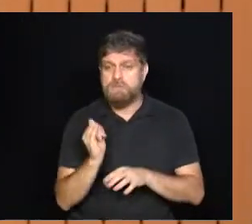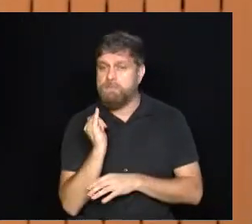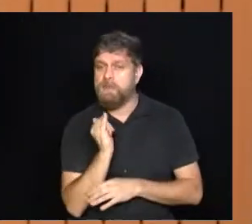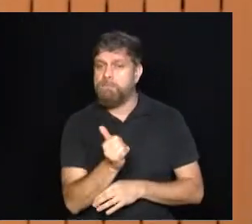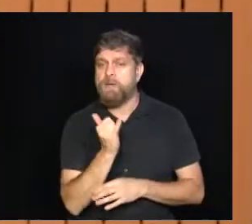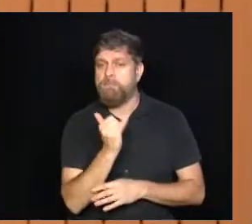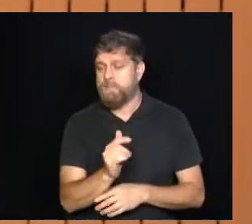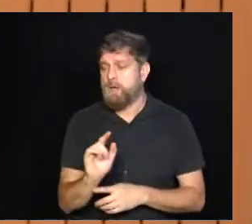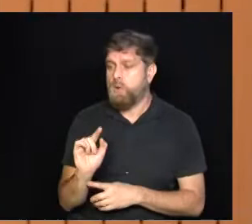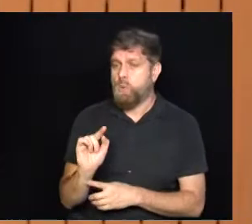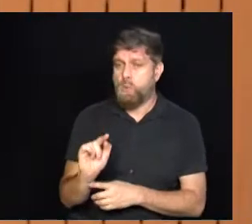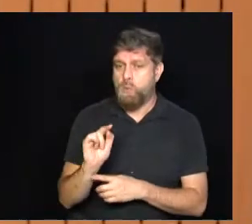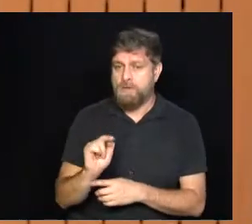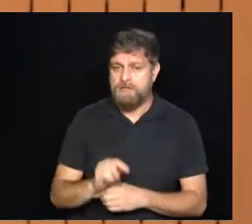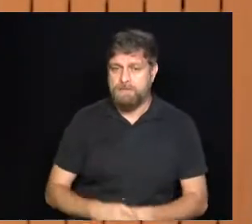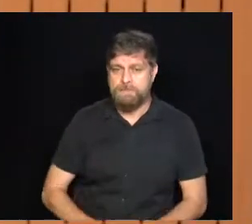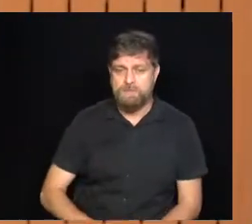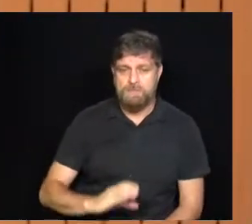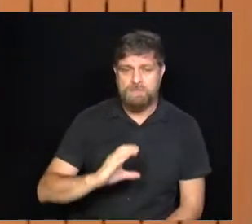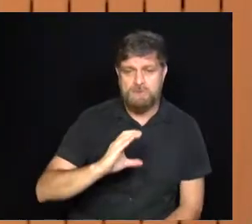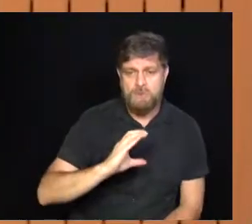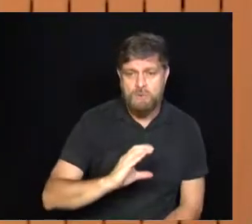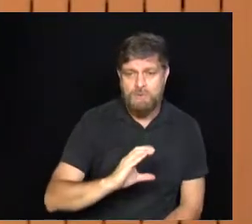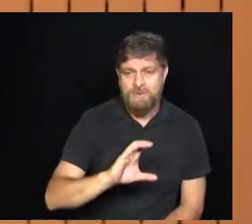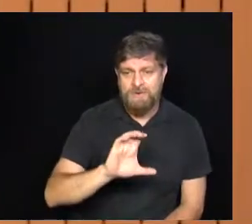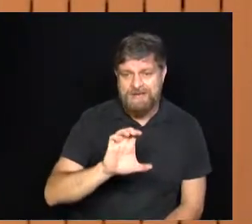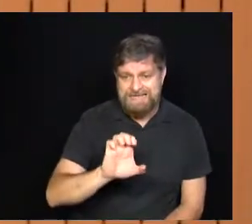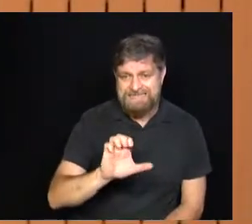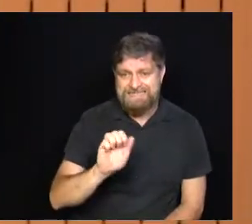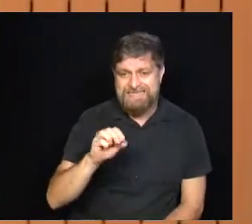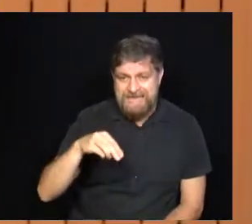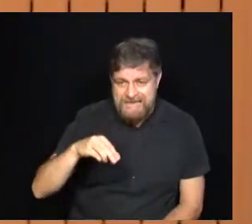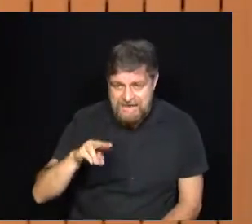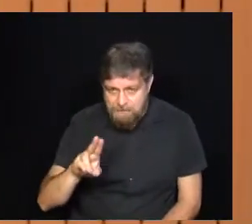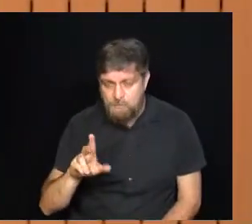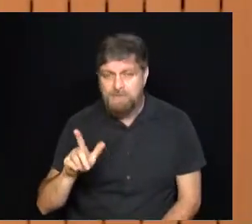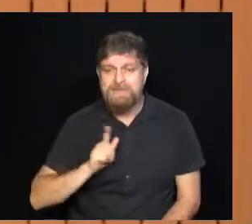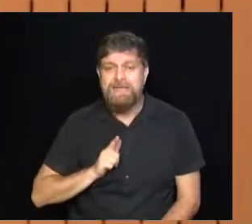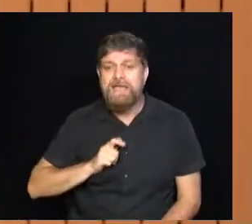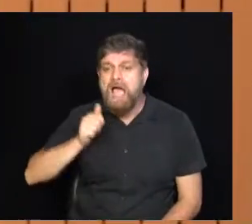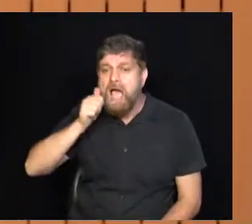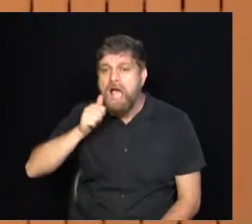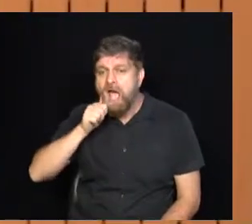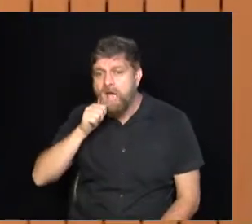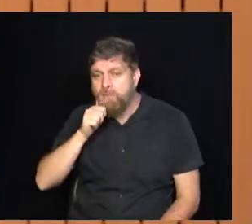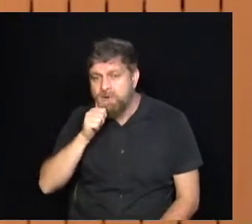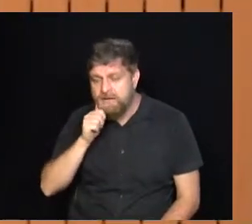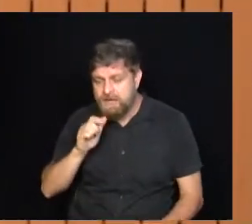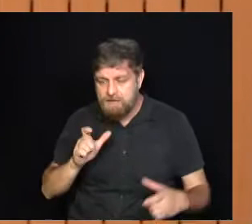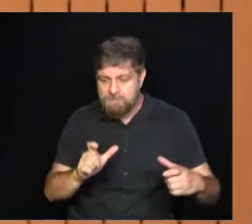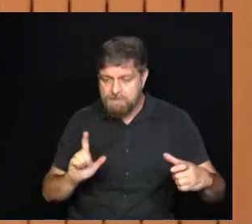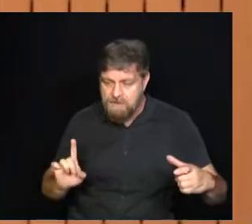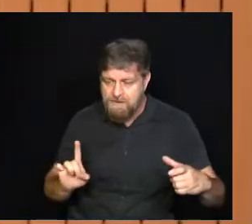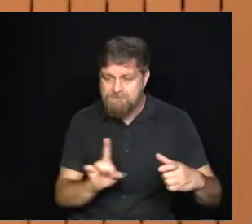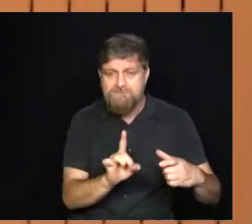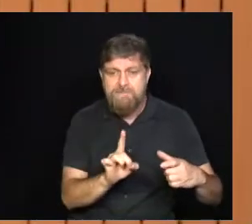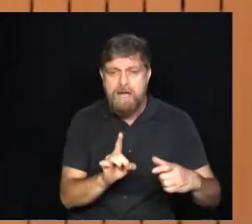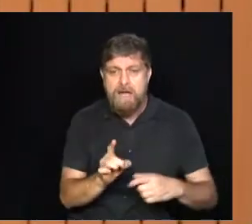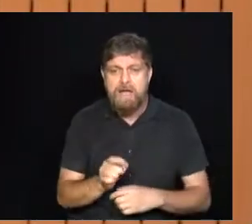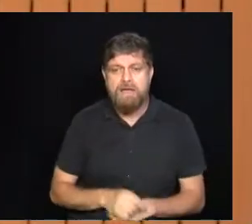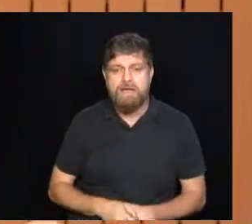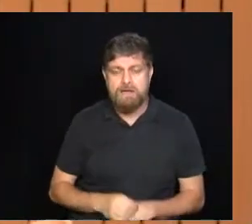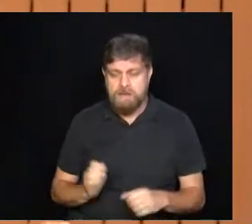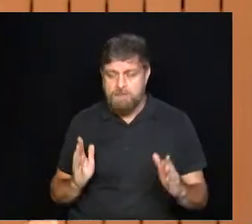questão do SEAMO, a procura dessas mulheres, durante a pandemia, caiu um pouquinho,